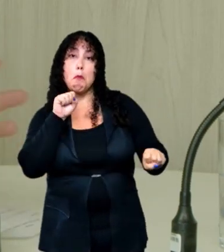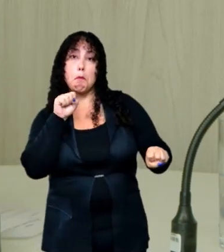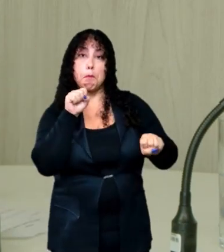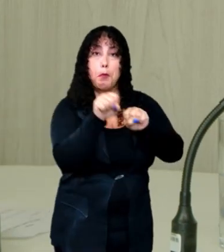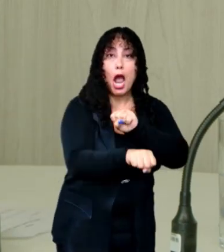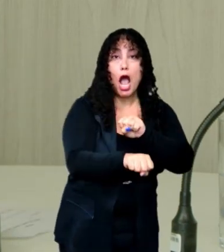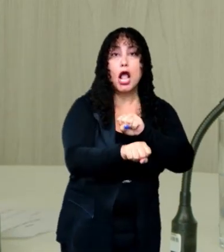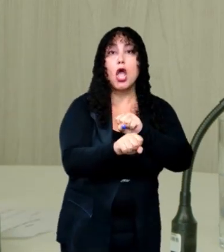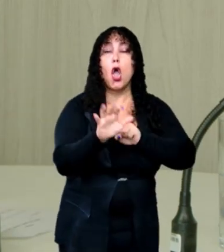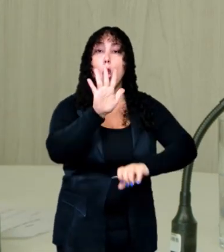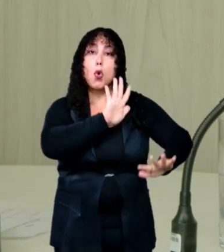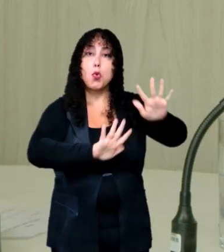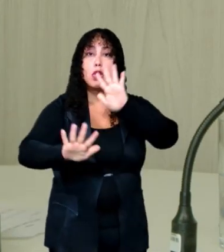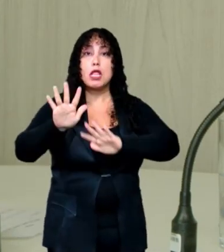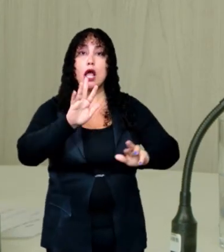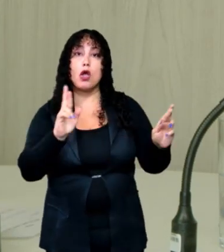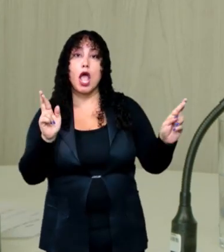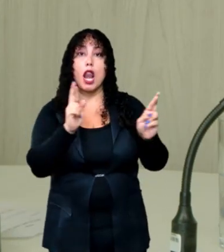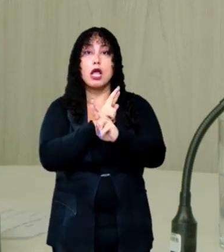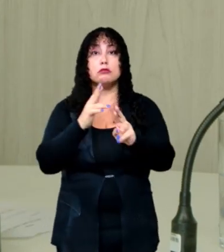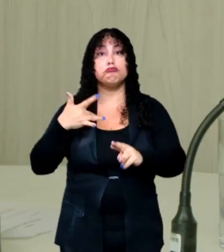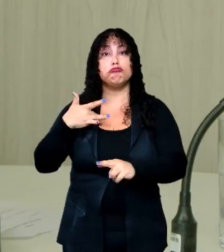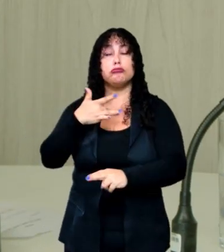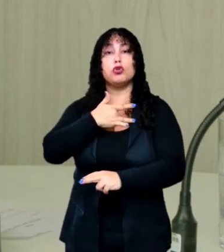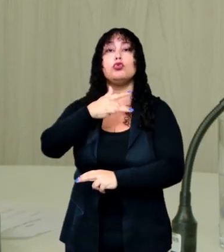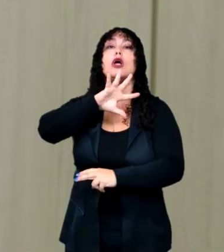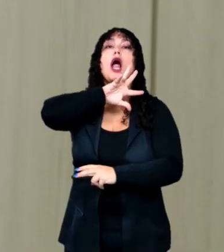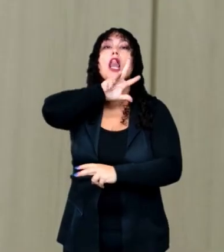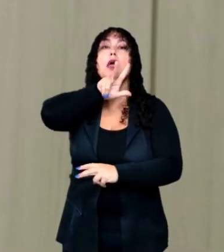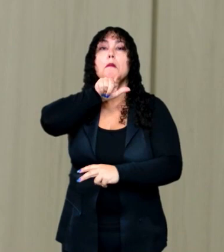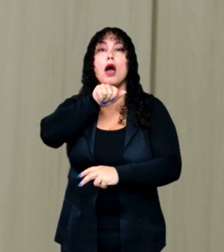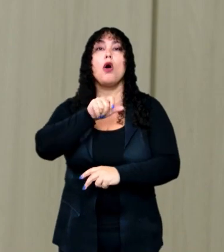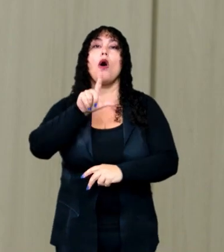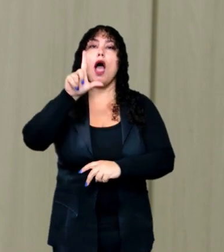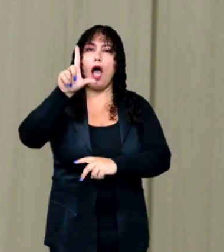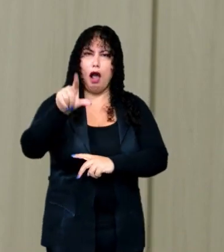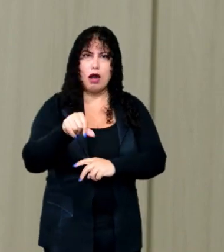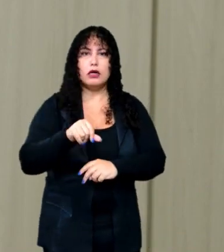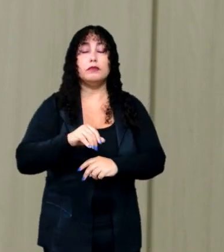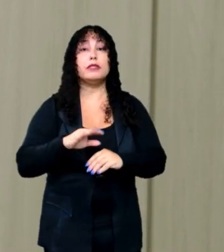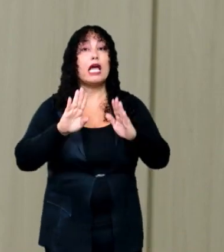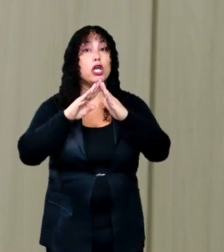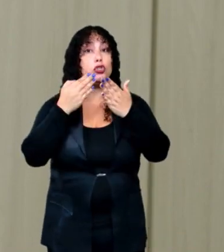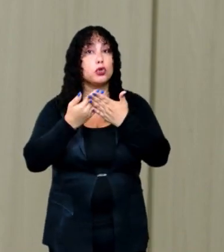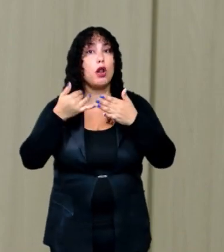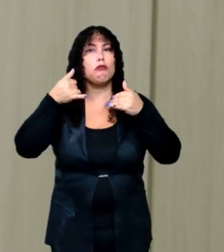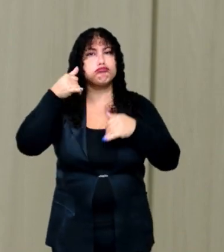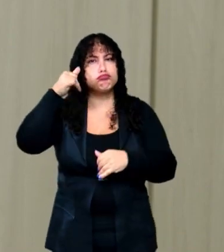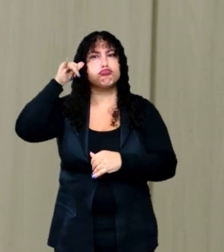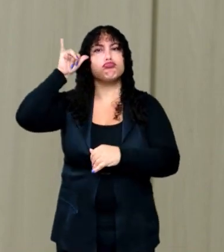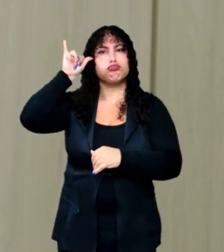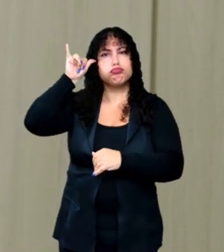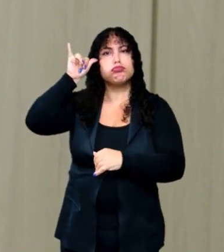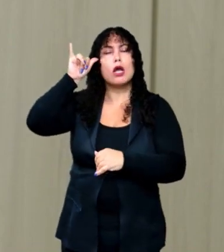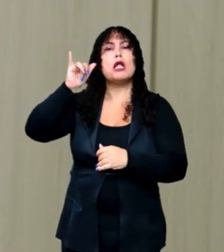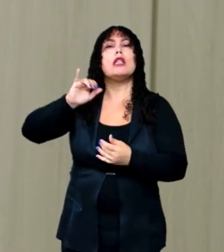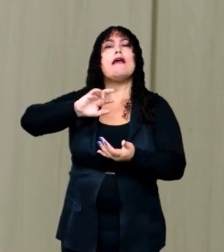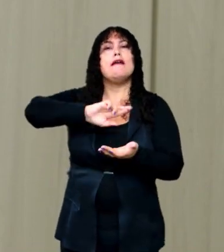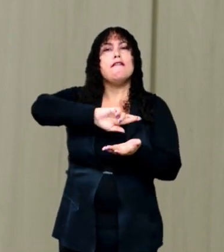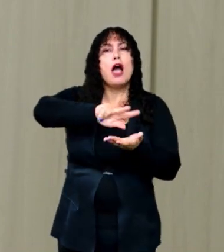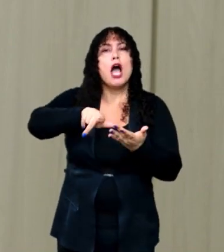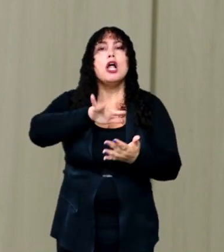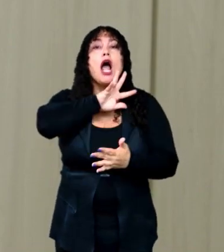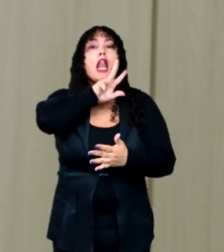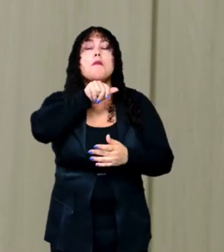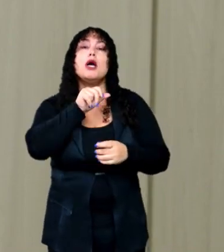é cuidado com relação ao bem-estar animal. Isso. Lá na Escola Fazenda, a gente tem todos os nossos